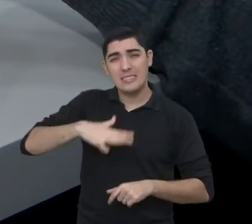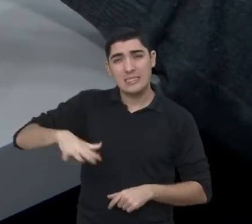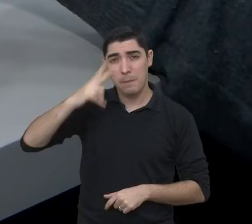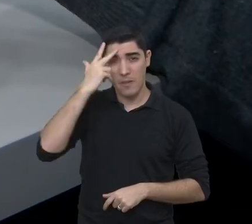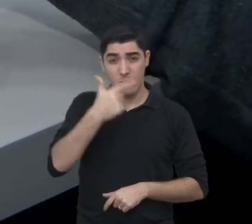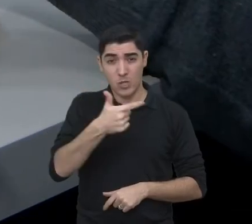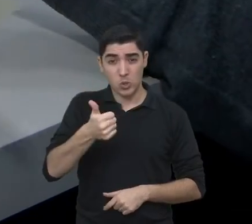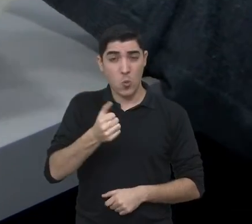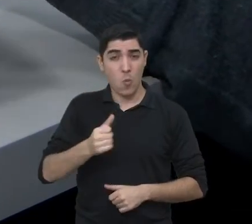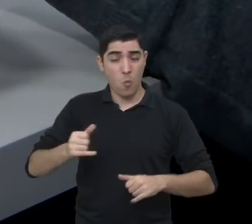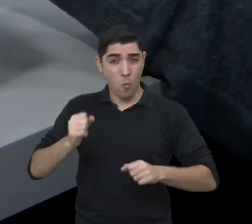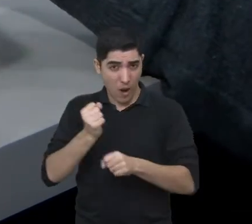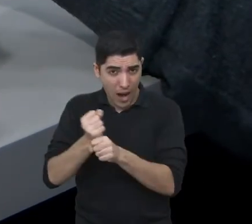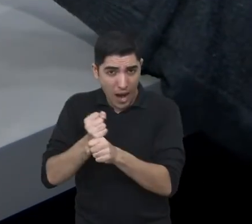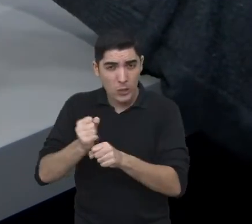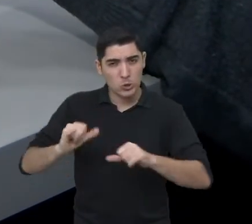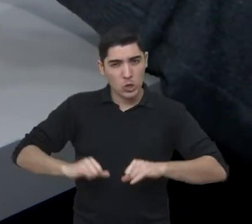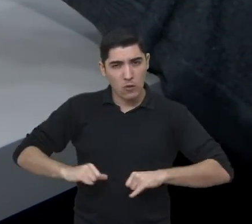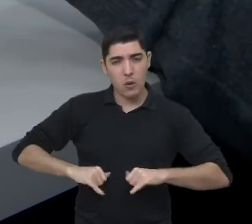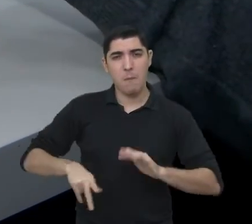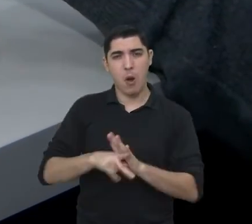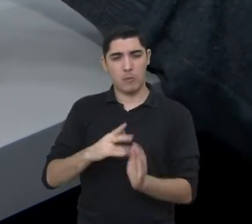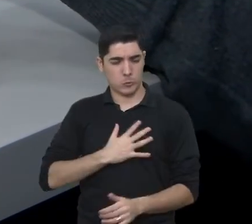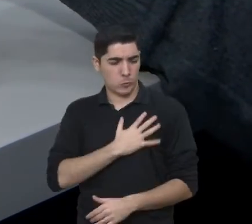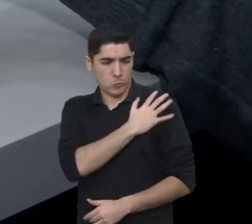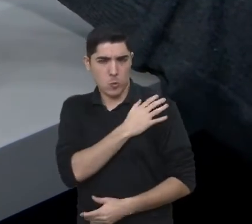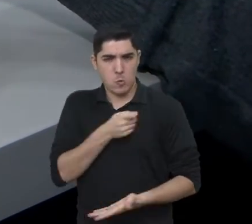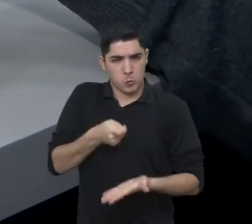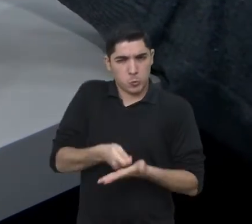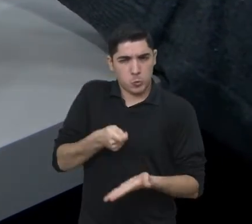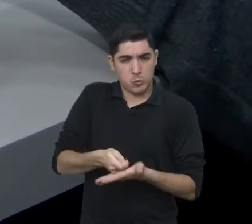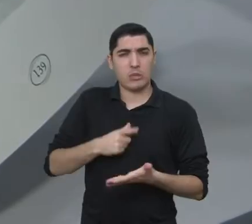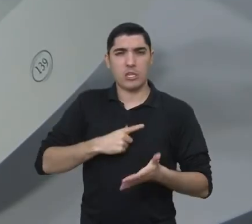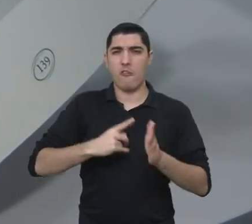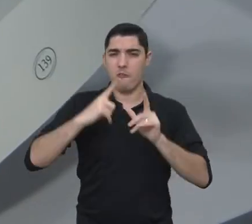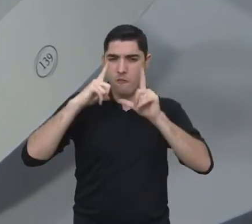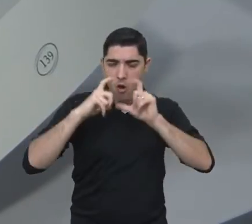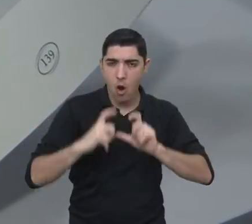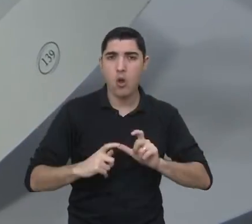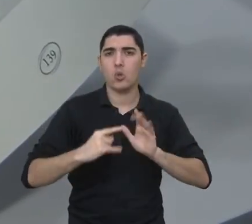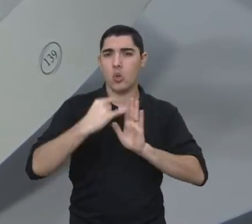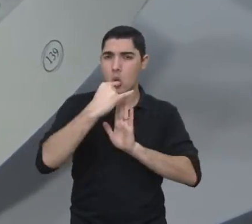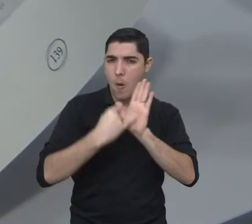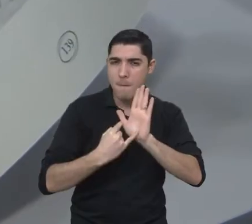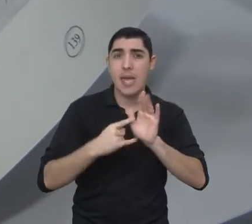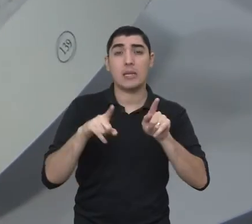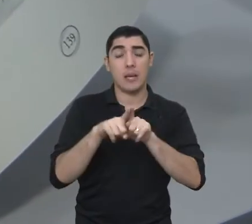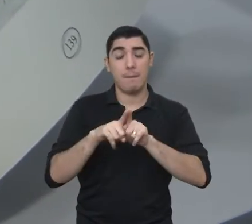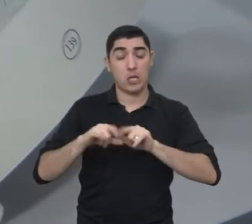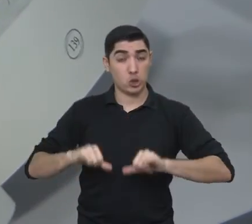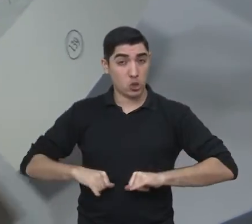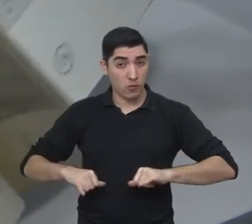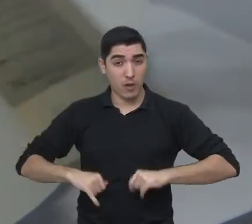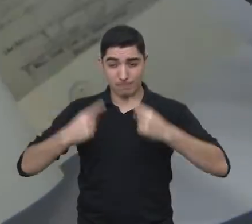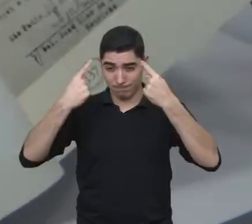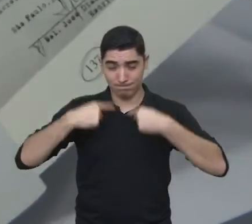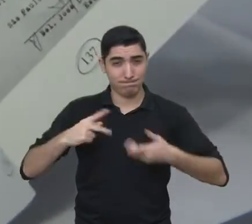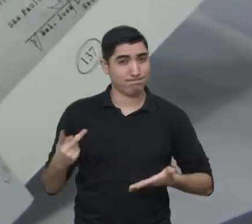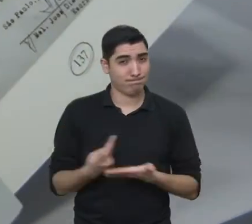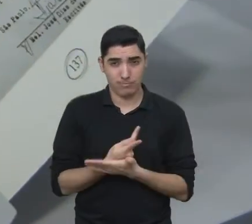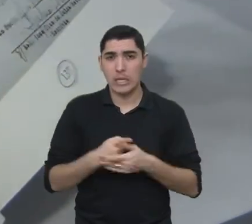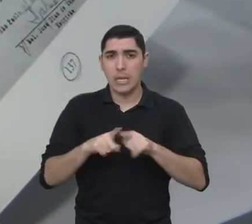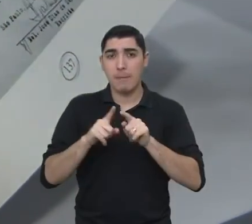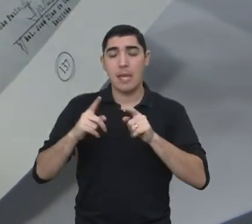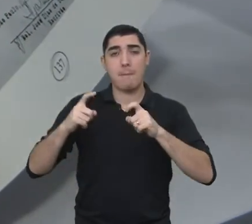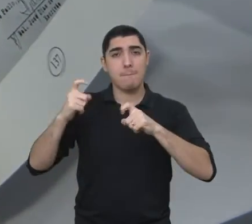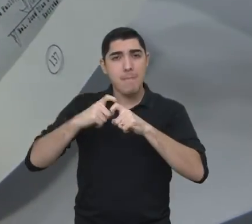viveu os 21 anos da ditadura militar, com fotos, documentos oficiais das prisões, além de sequelas,